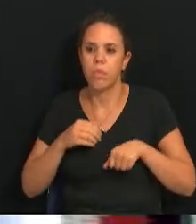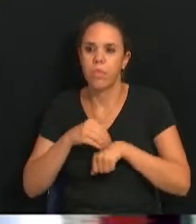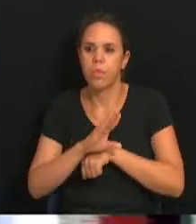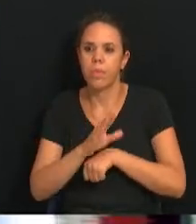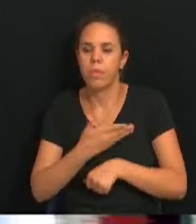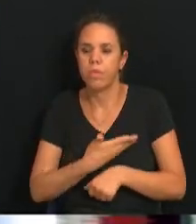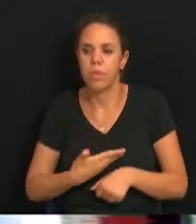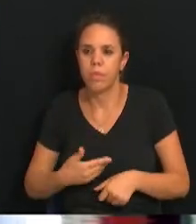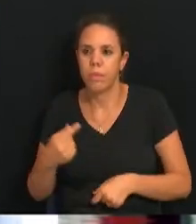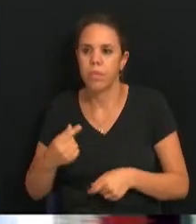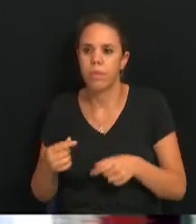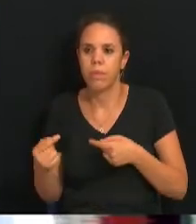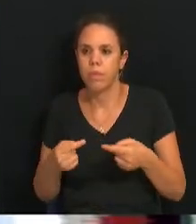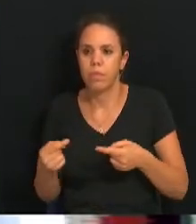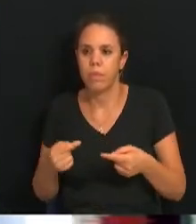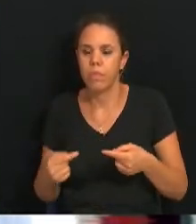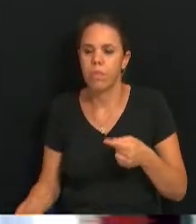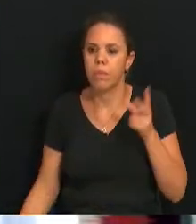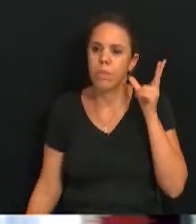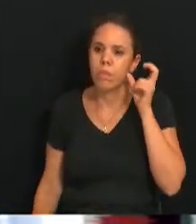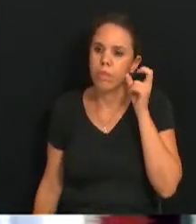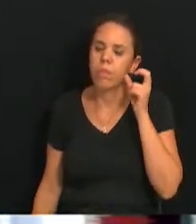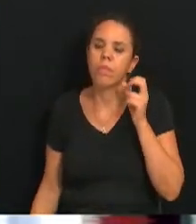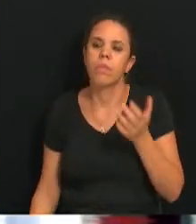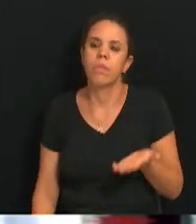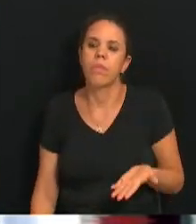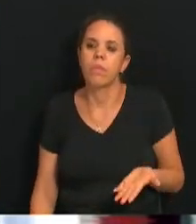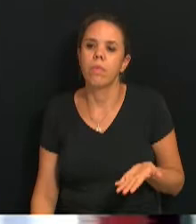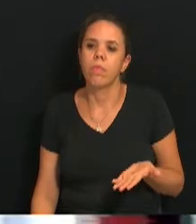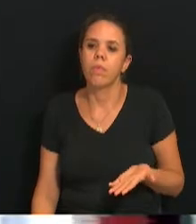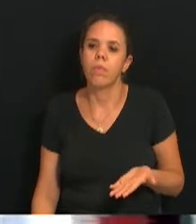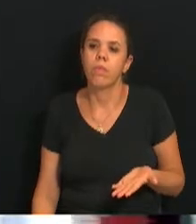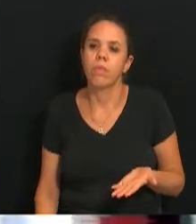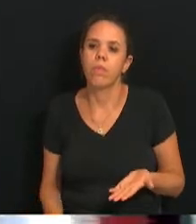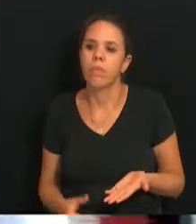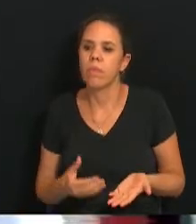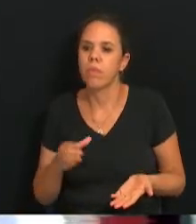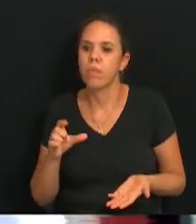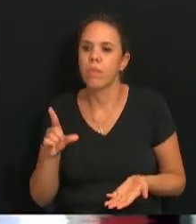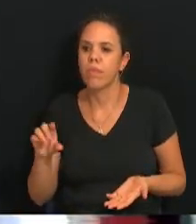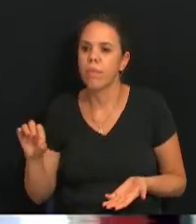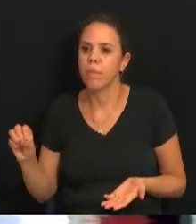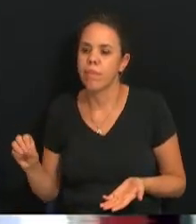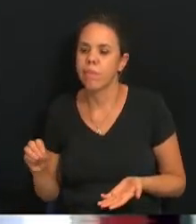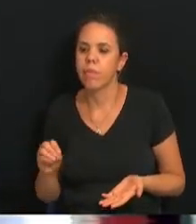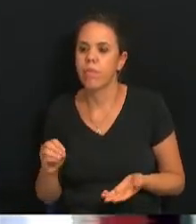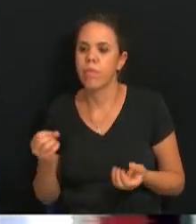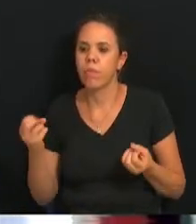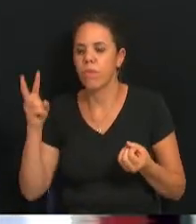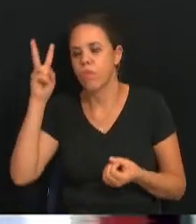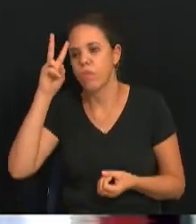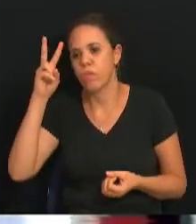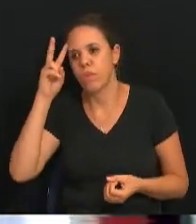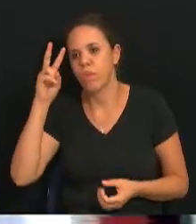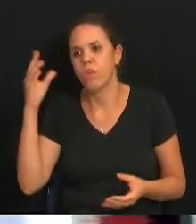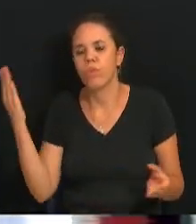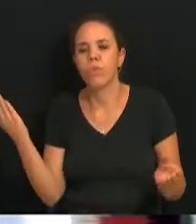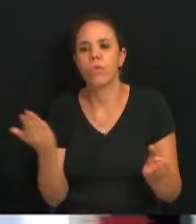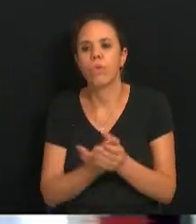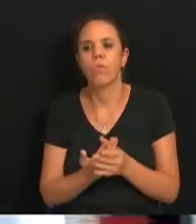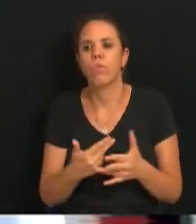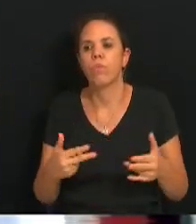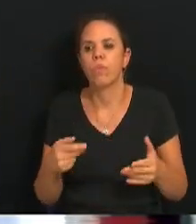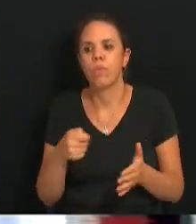também de disputa, e a gente precisa entender, inclusive como o Cláudio colocou aqui, o que significa um histórico de judicialização dessas demandas,